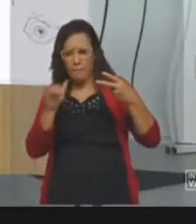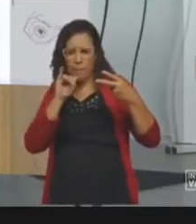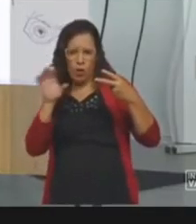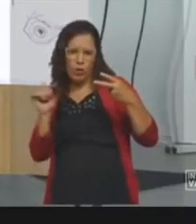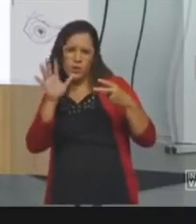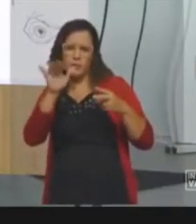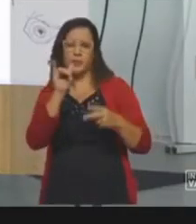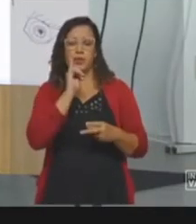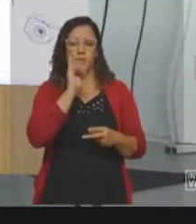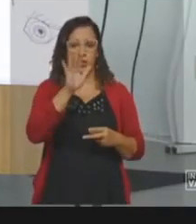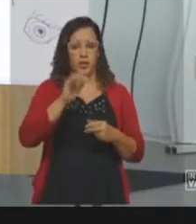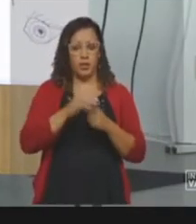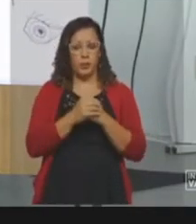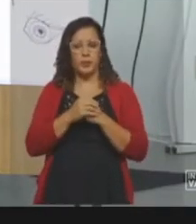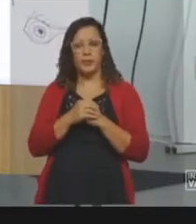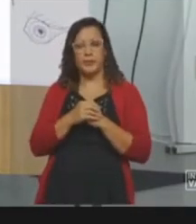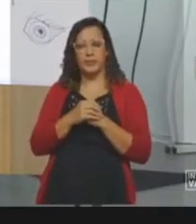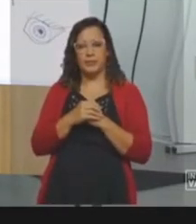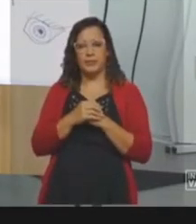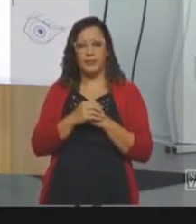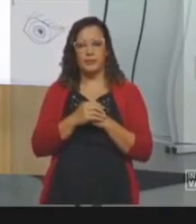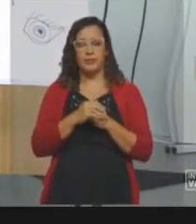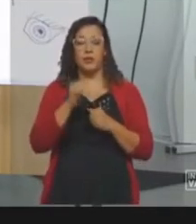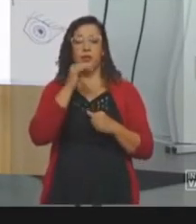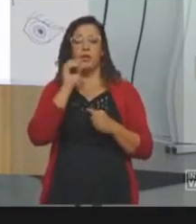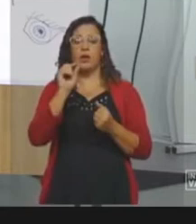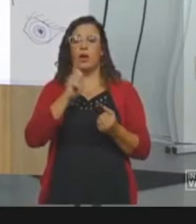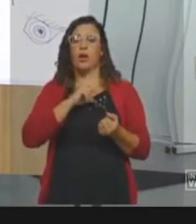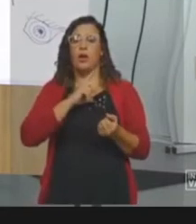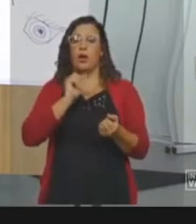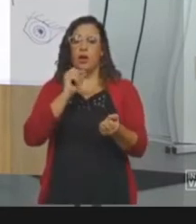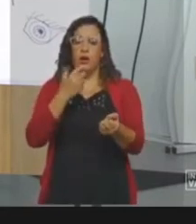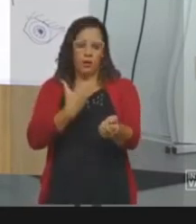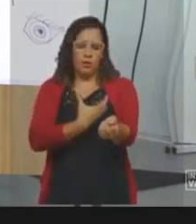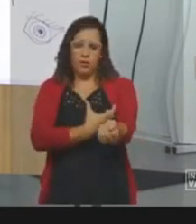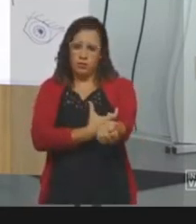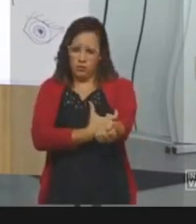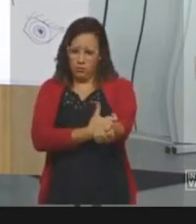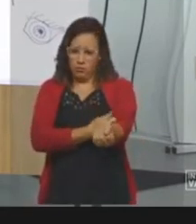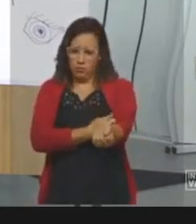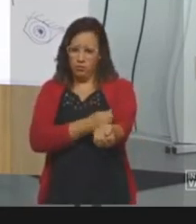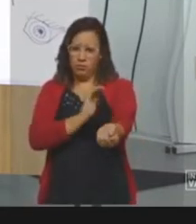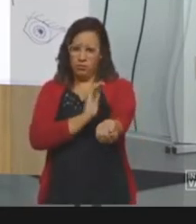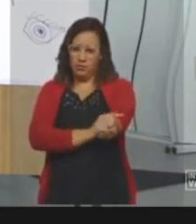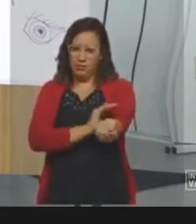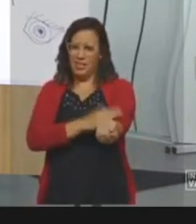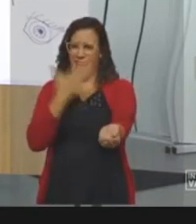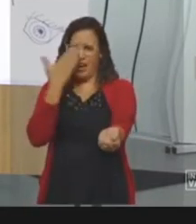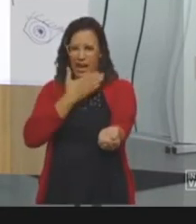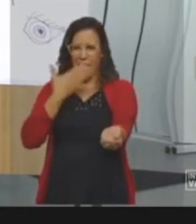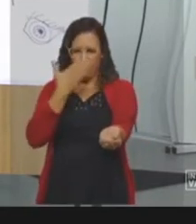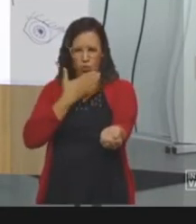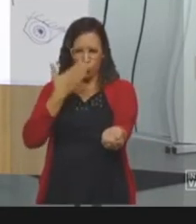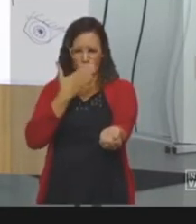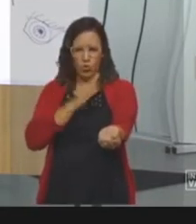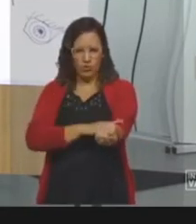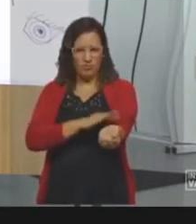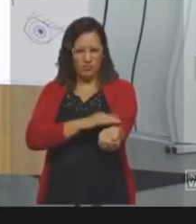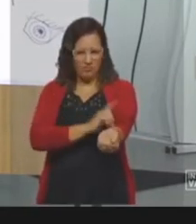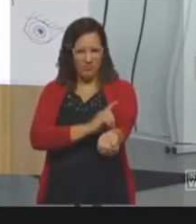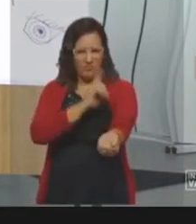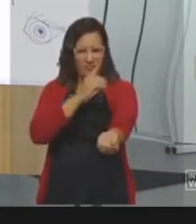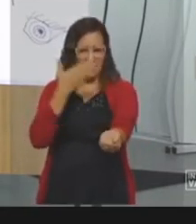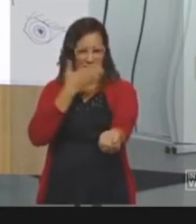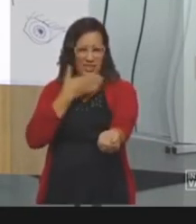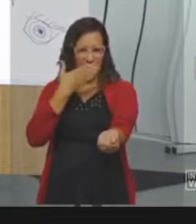Imagina, por exemplo, vou pegar aí a insulina. A insulina é usada pelos diabéticos porque a insulina ela é importante